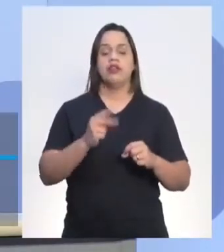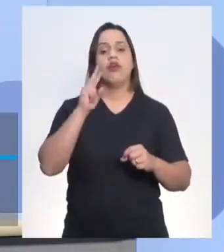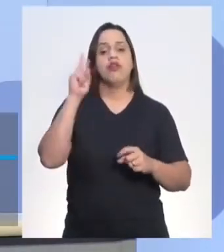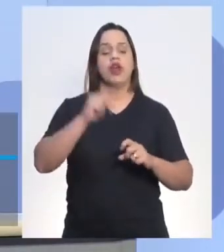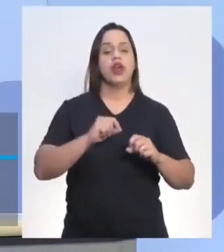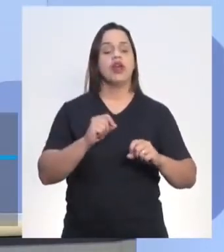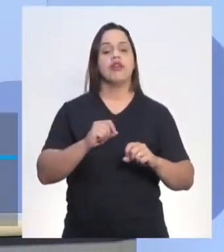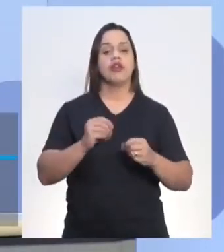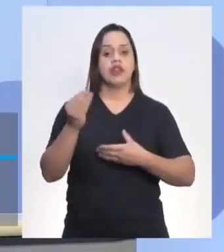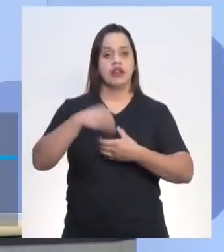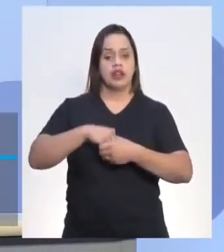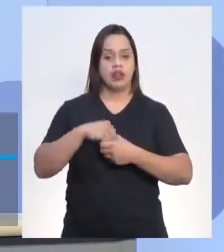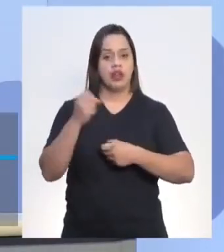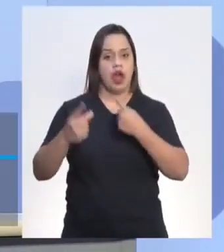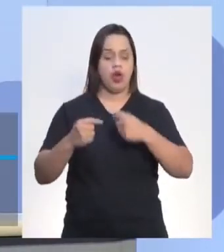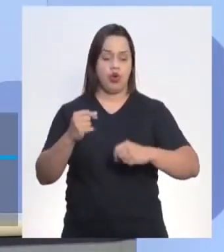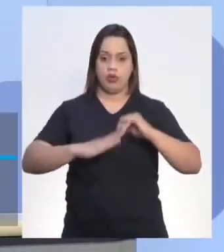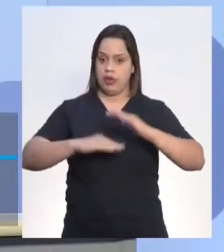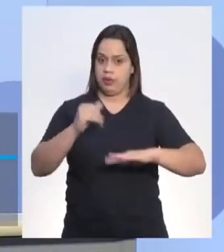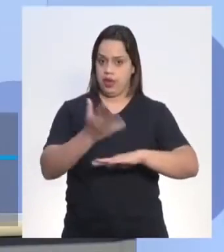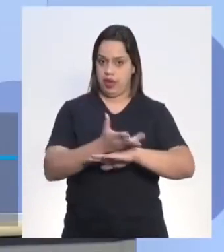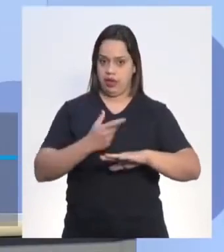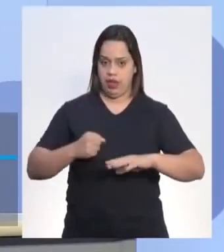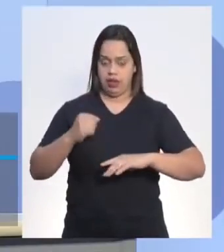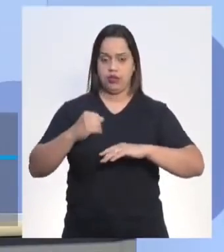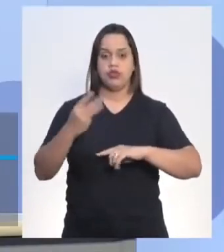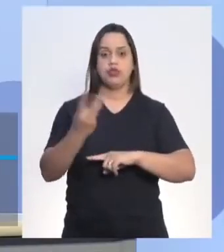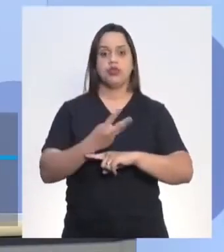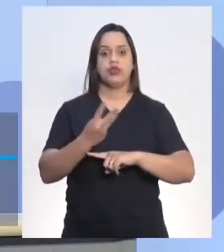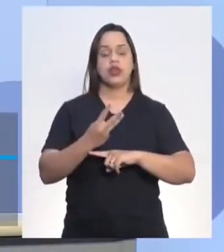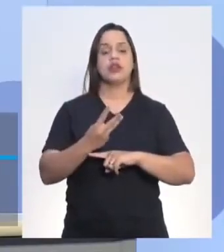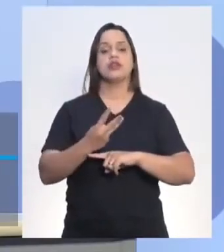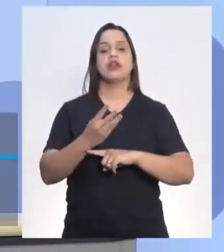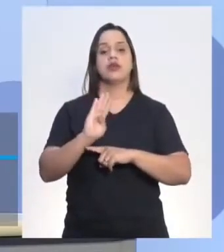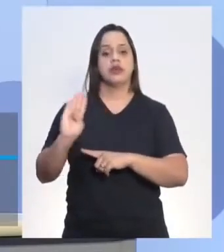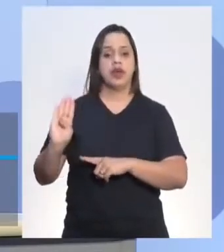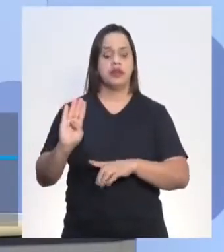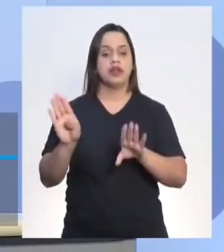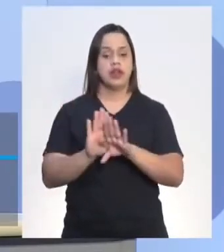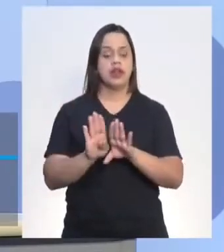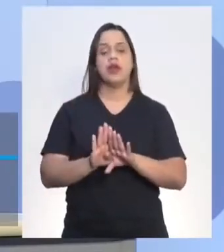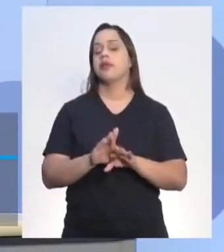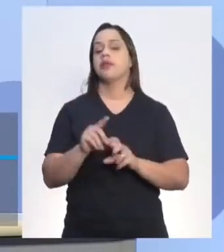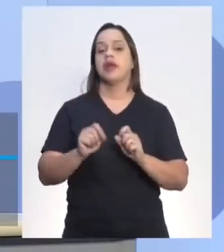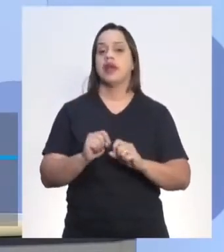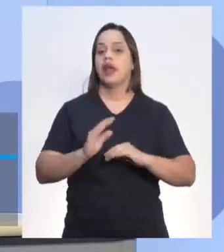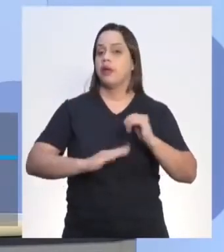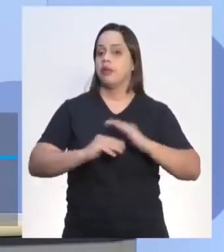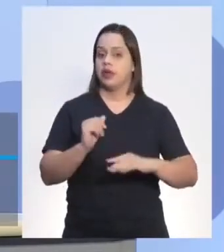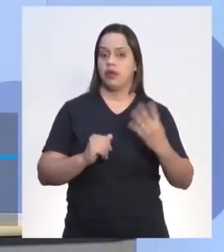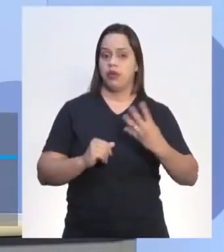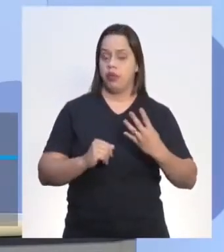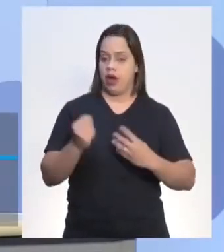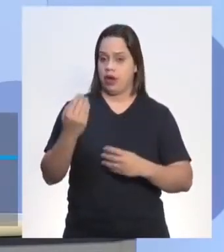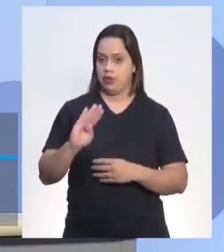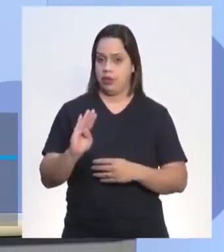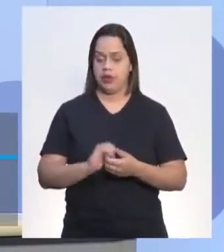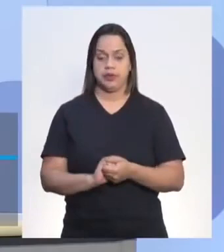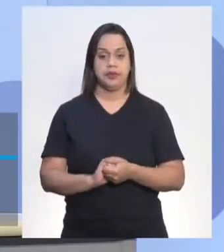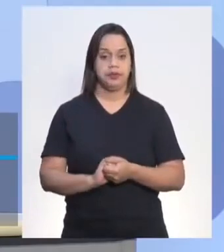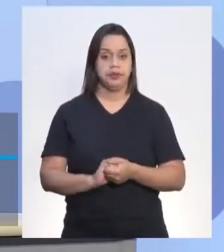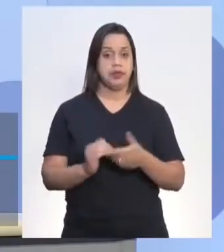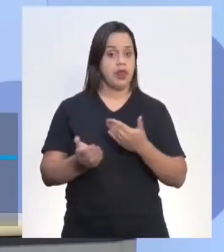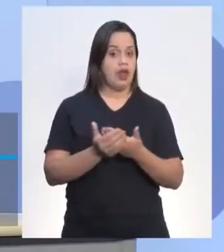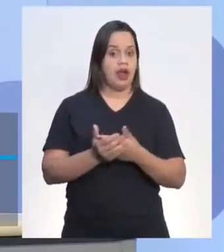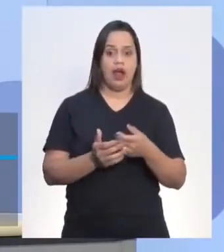algumas habilidades que ficaram faltando do 3º bimestre e habilidades do 4º bimestre. Essas